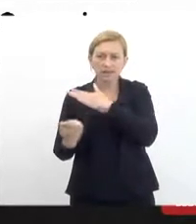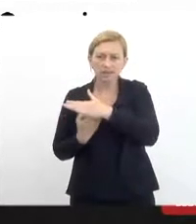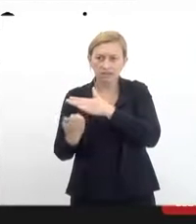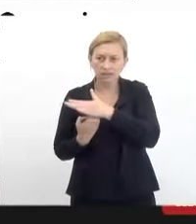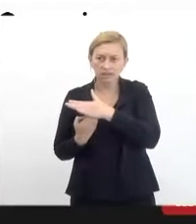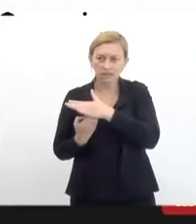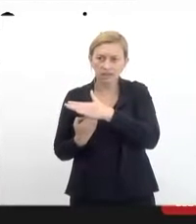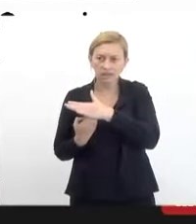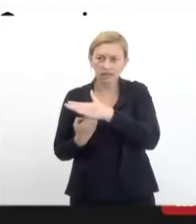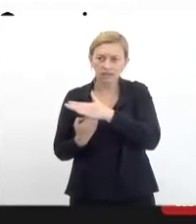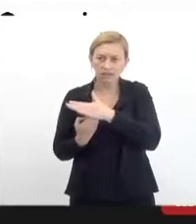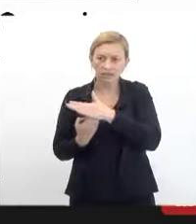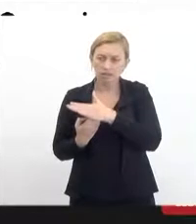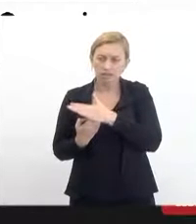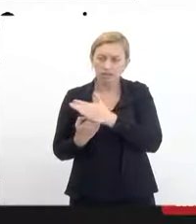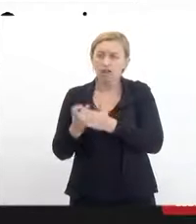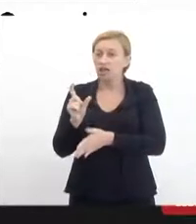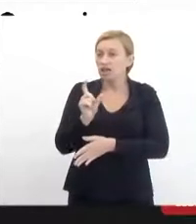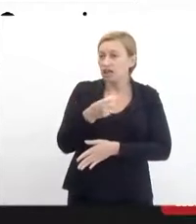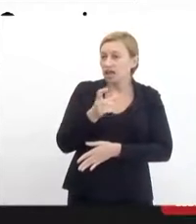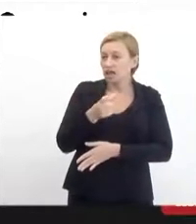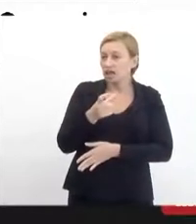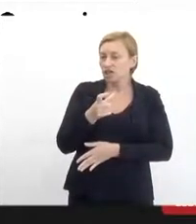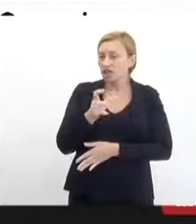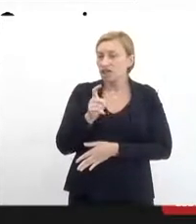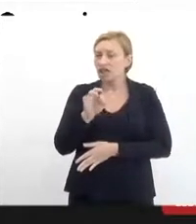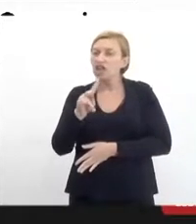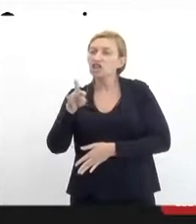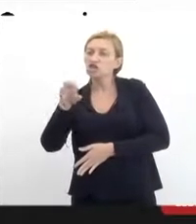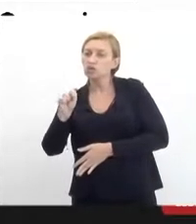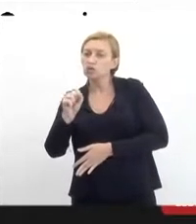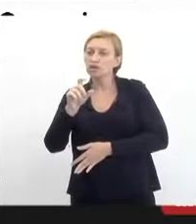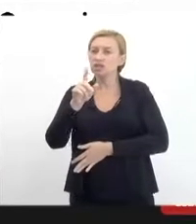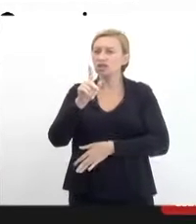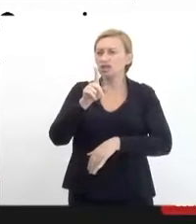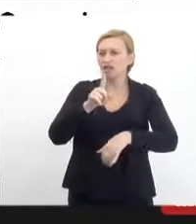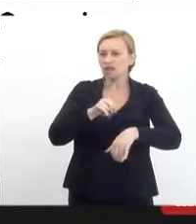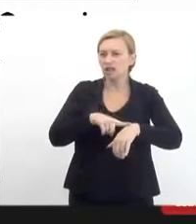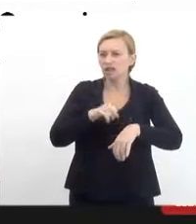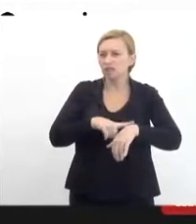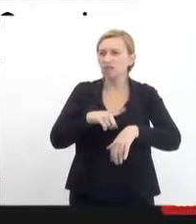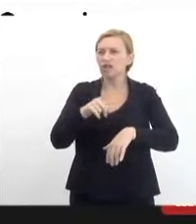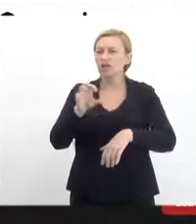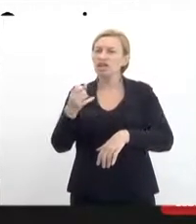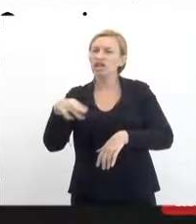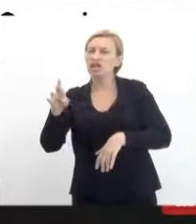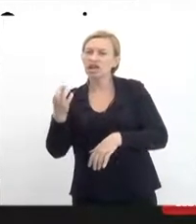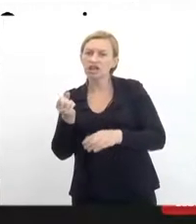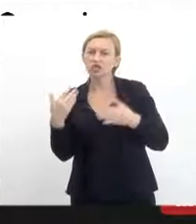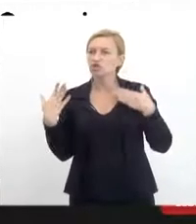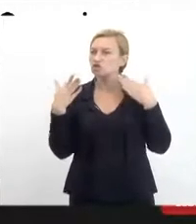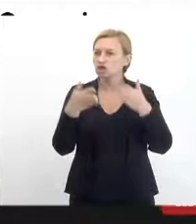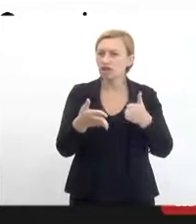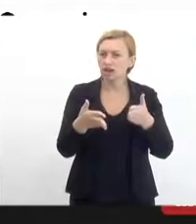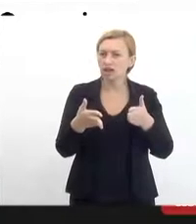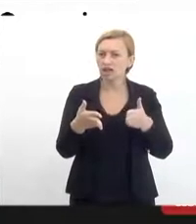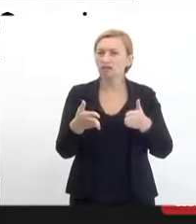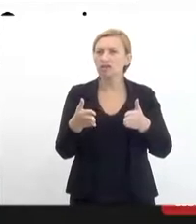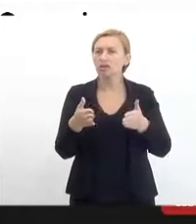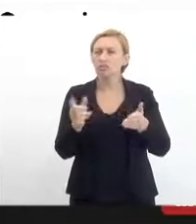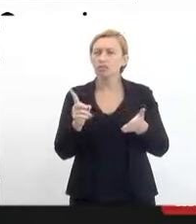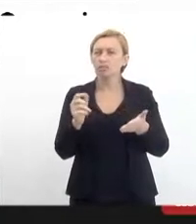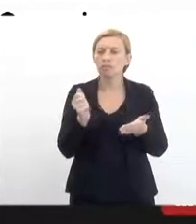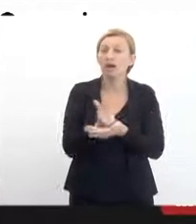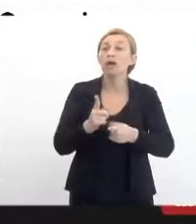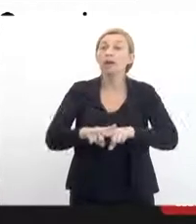pleiteia, seja em créditos temporâneos, seja em créditos que ela toma diretamente e acaba sendo autuada, mas